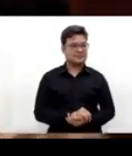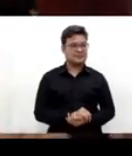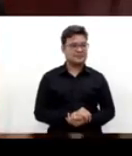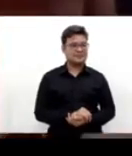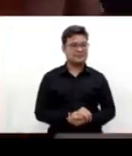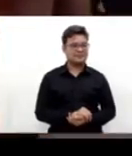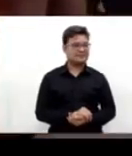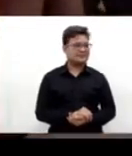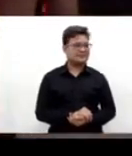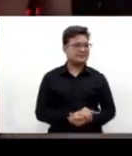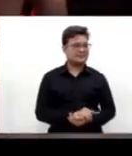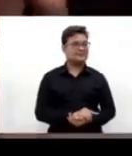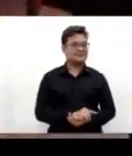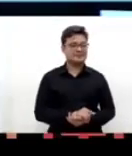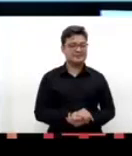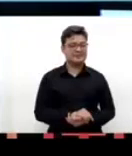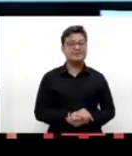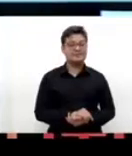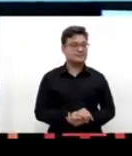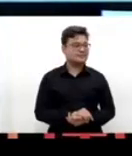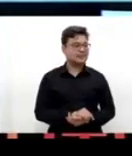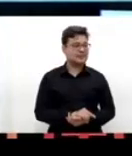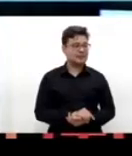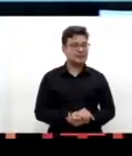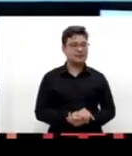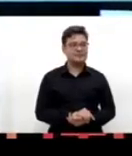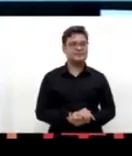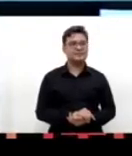Embaixador, a dor de vocês é a nossa dor,